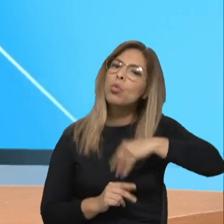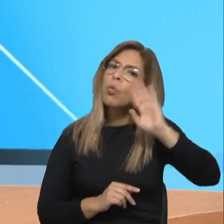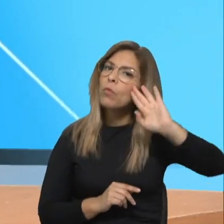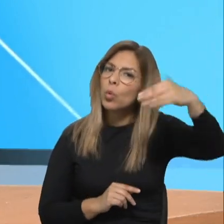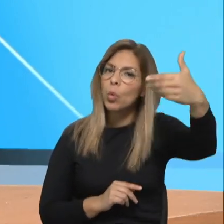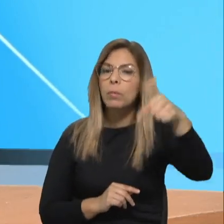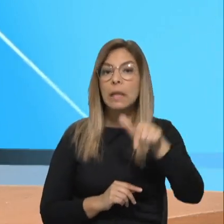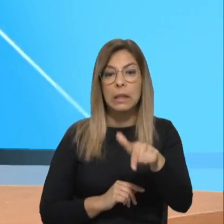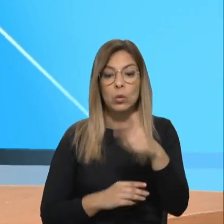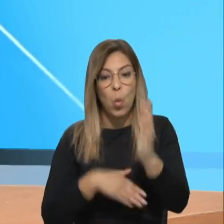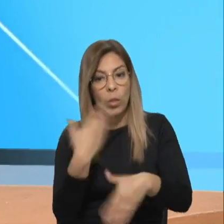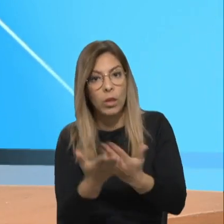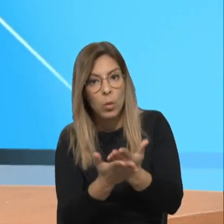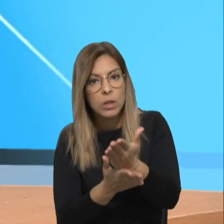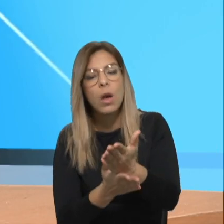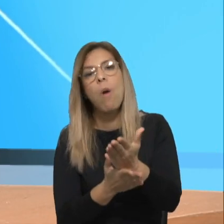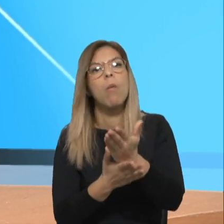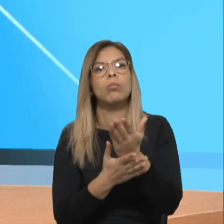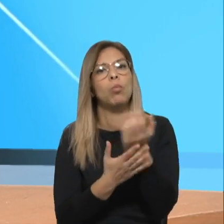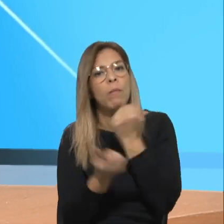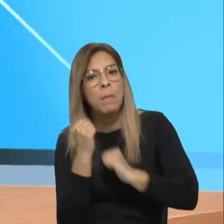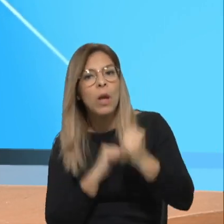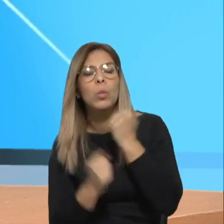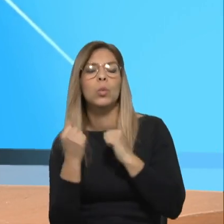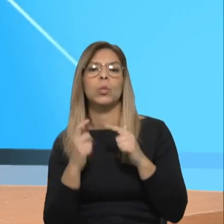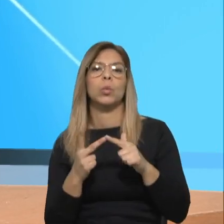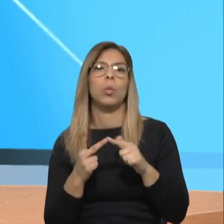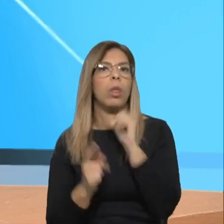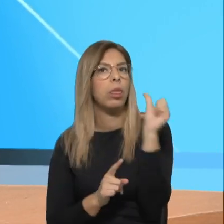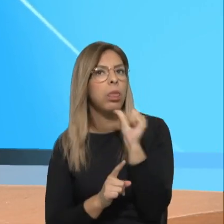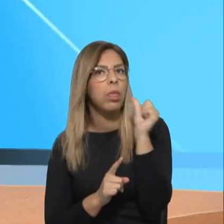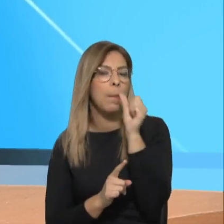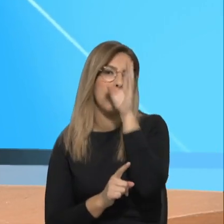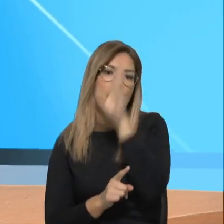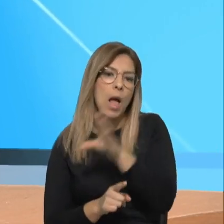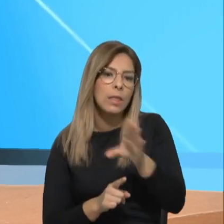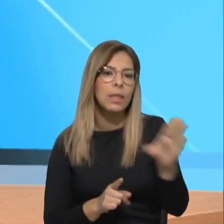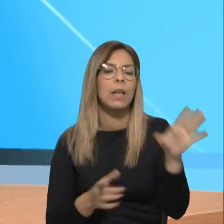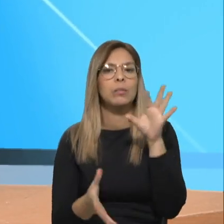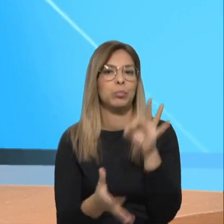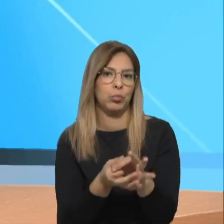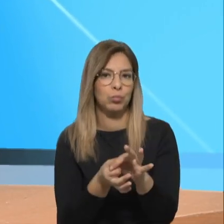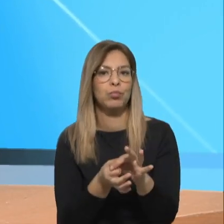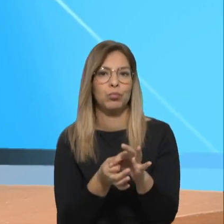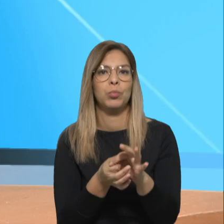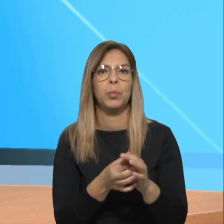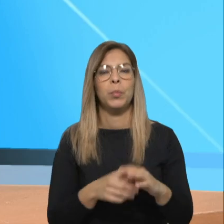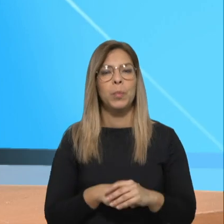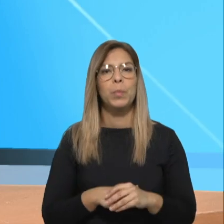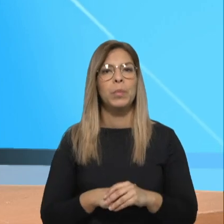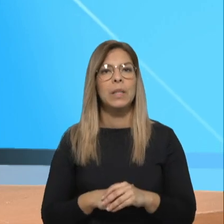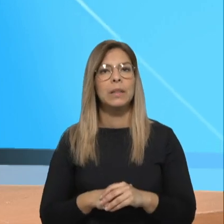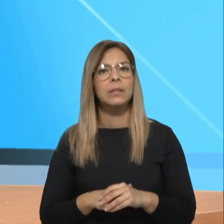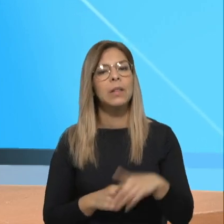dar continuidade ao dinamismo que pusemos em prática com a Jornada Mundial da Juventude,